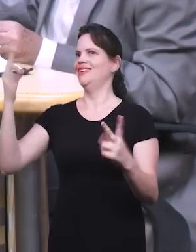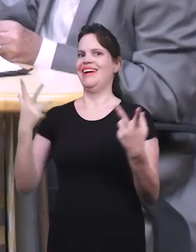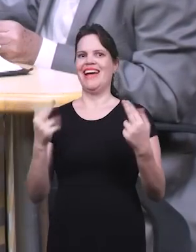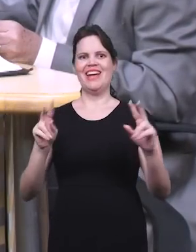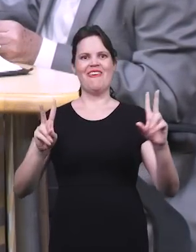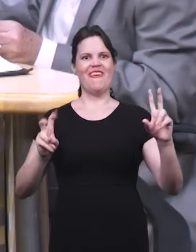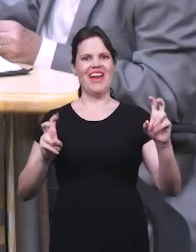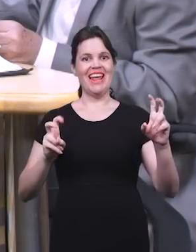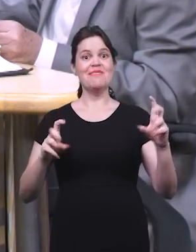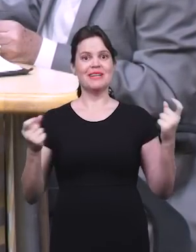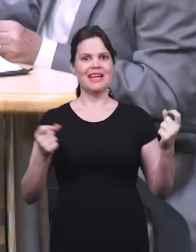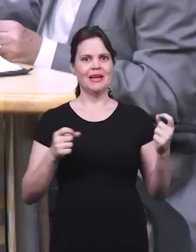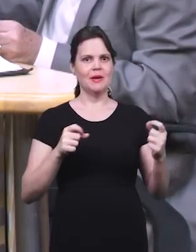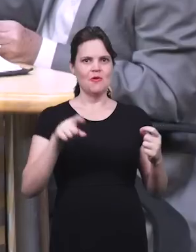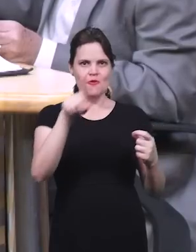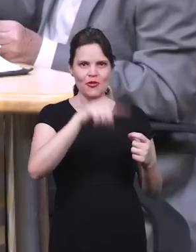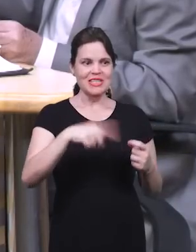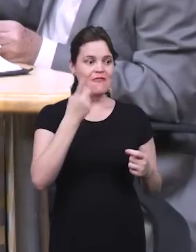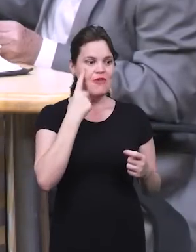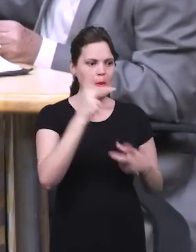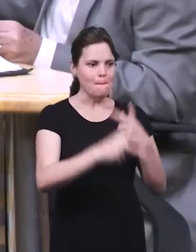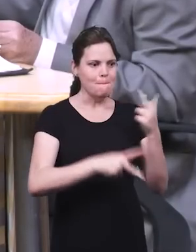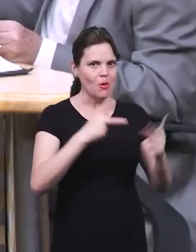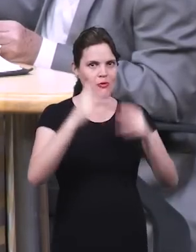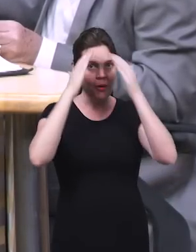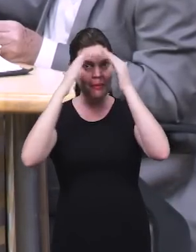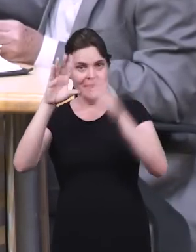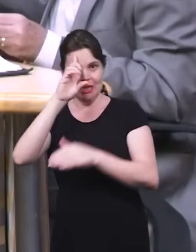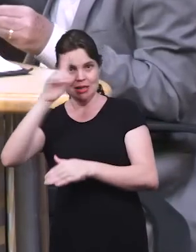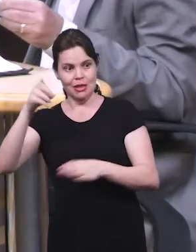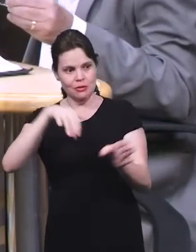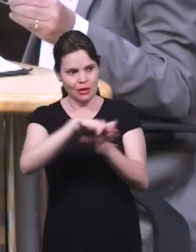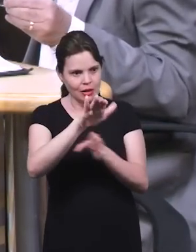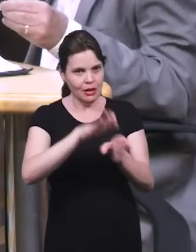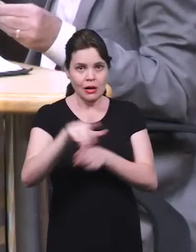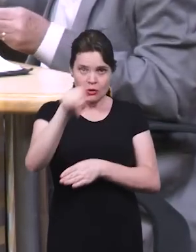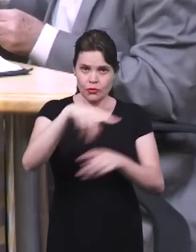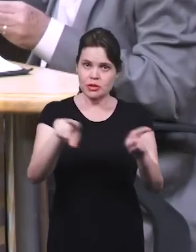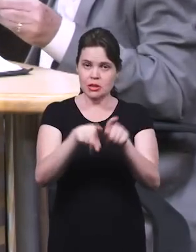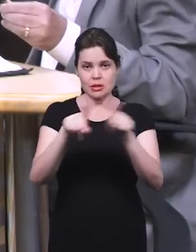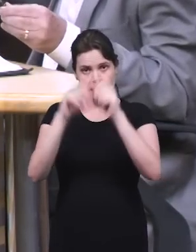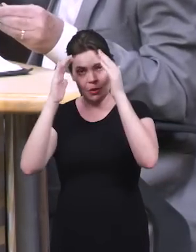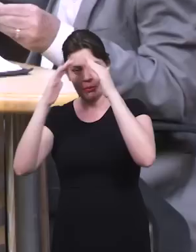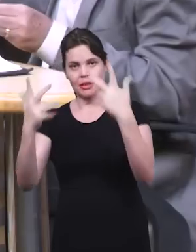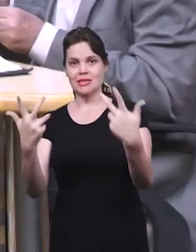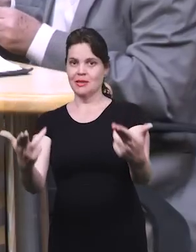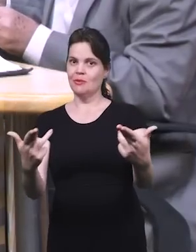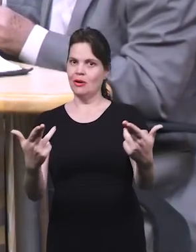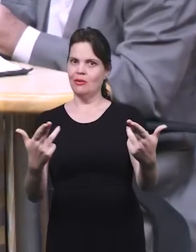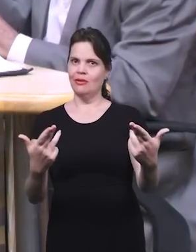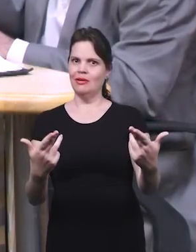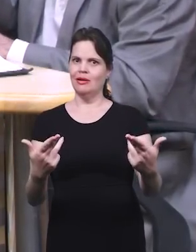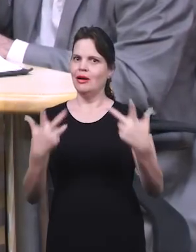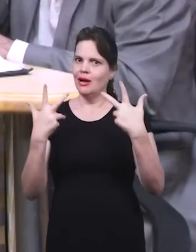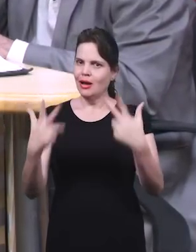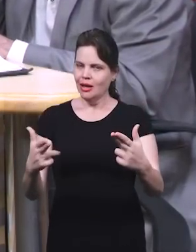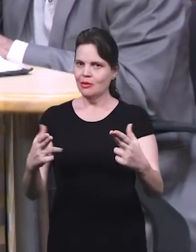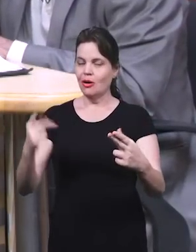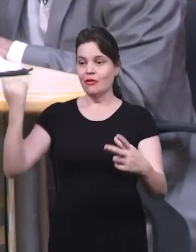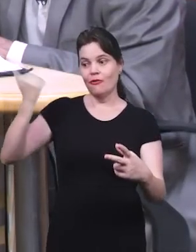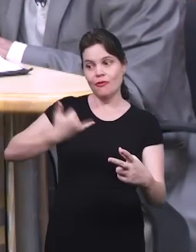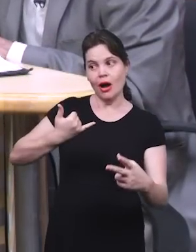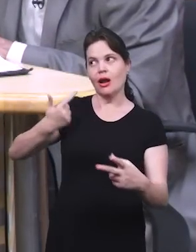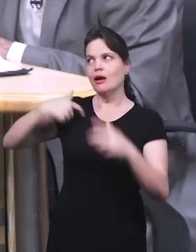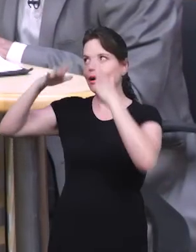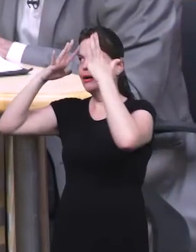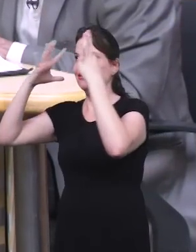para ouvir, ouça o que o Espírito diz. É o lema que nós estamos vivendo. Quer dizer, o crente Abraão viveu essa experiência também, quem tem